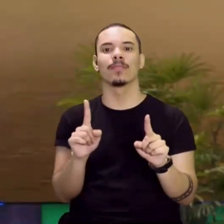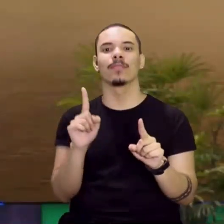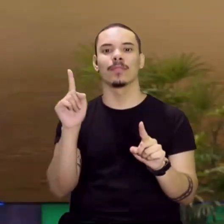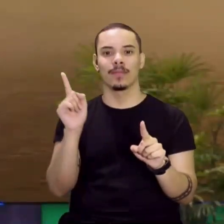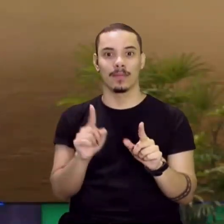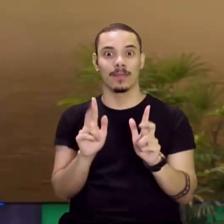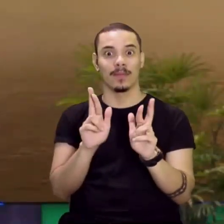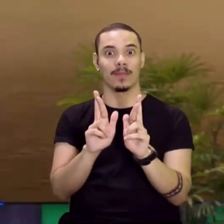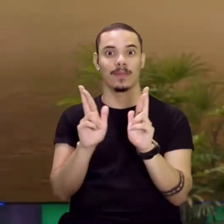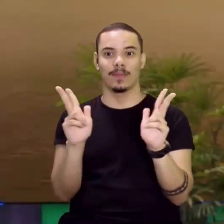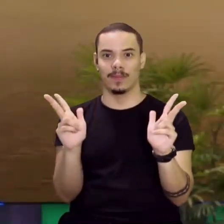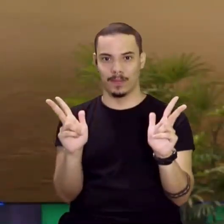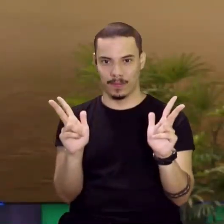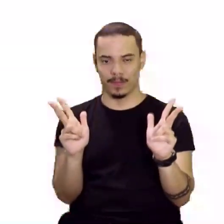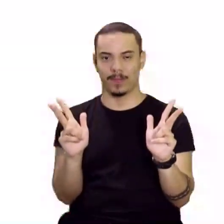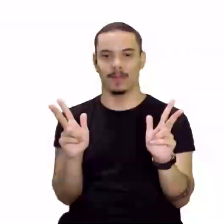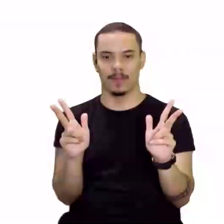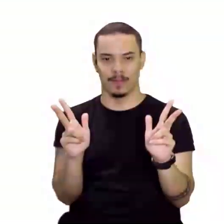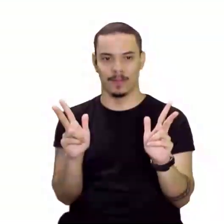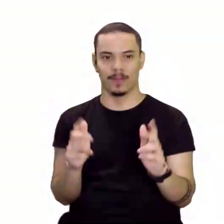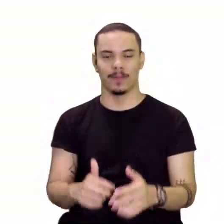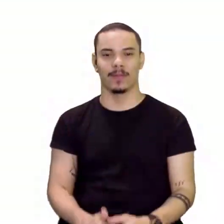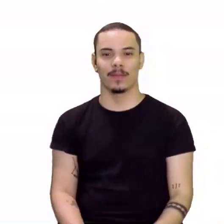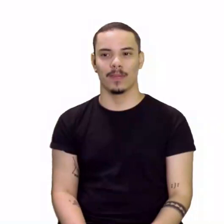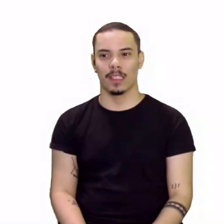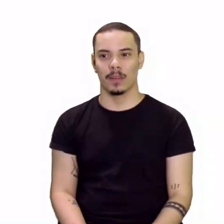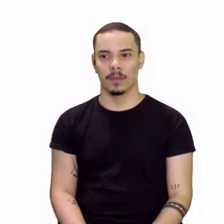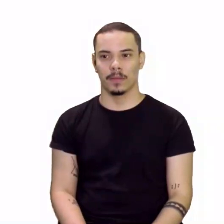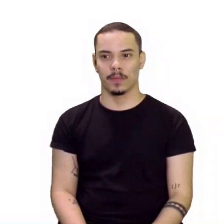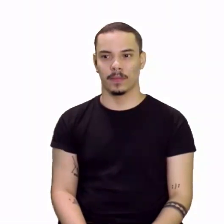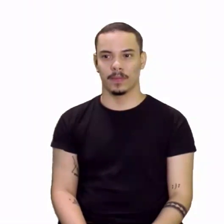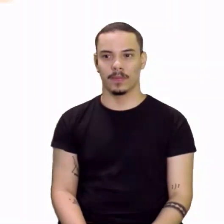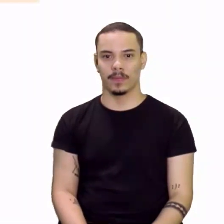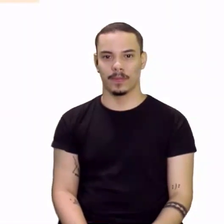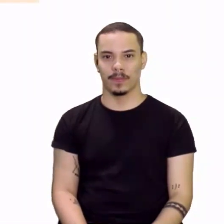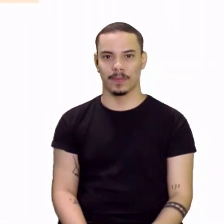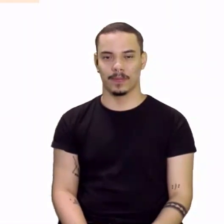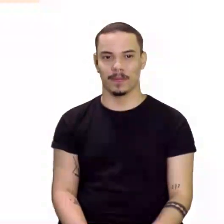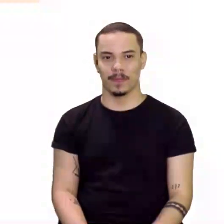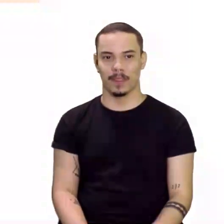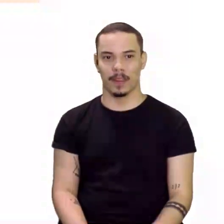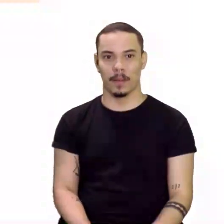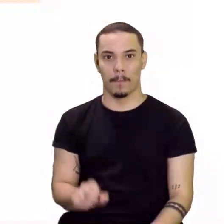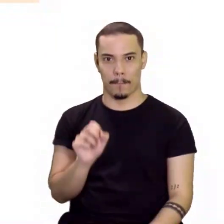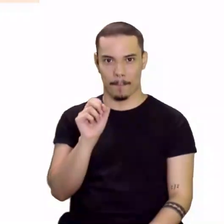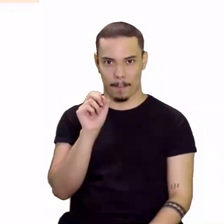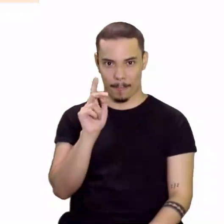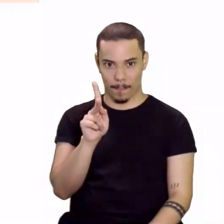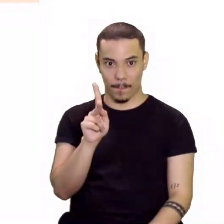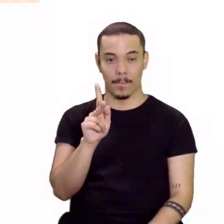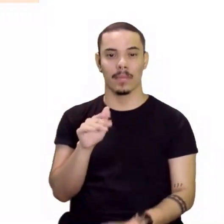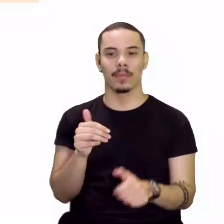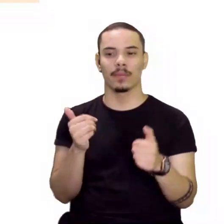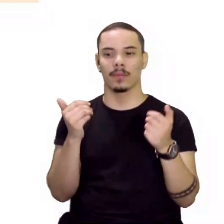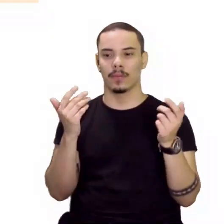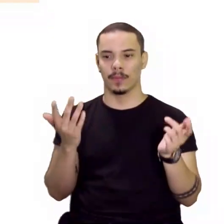grande diferencial, tá certo? Mas vamos em frente, ok?